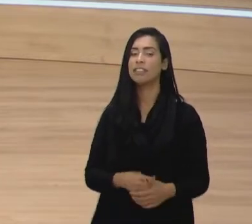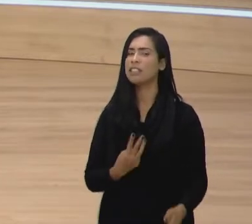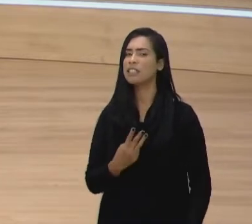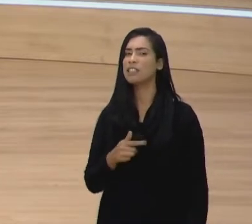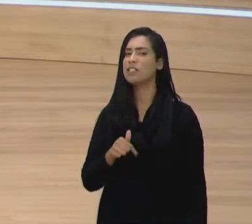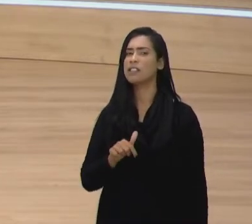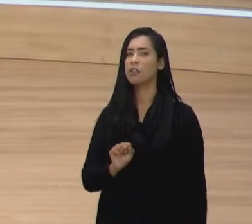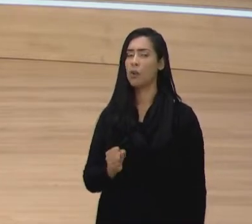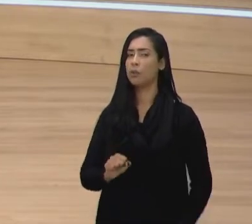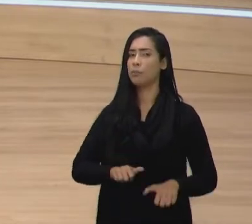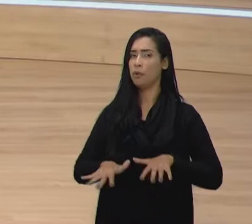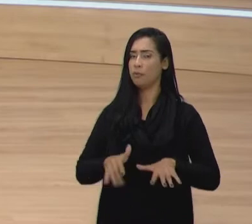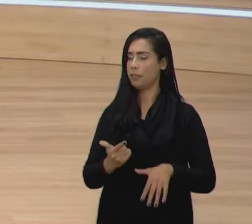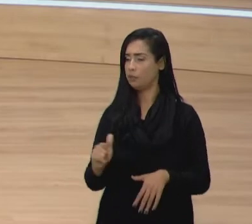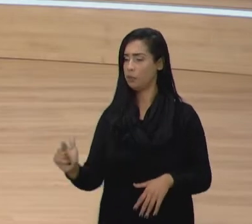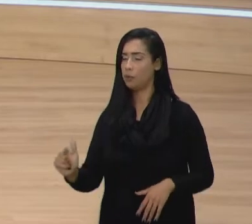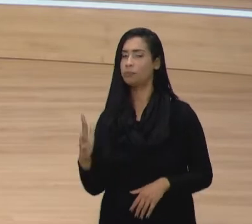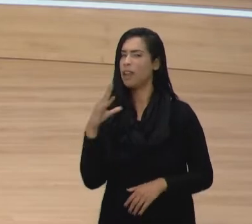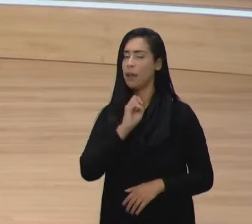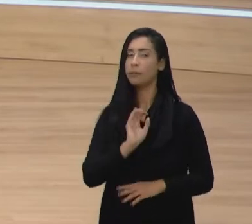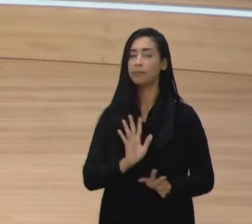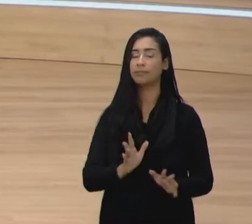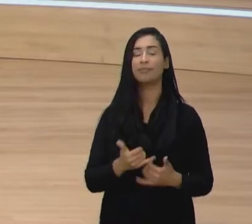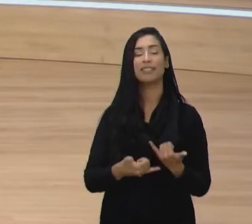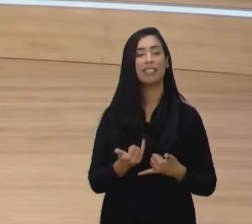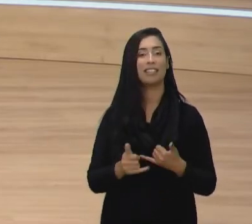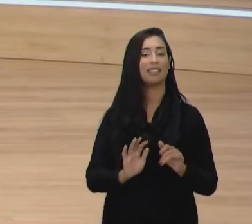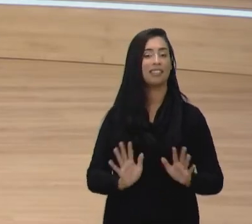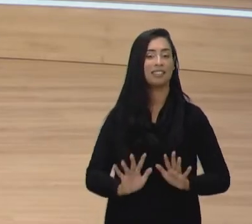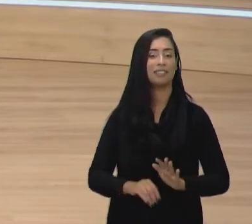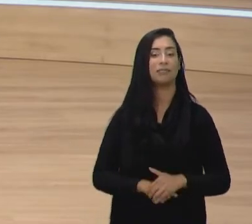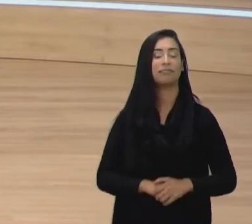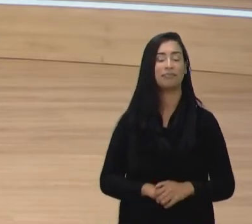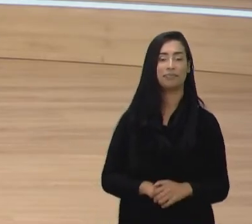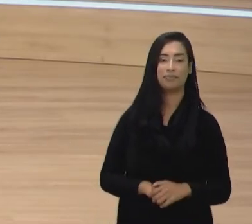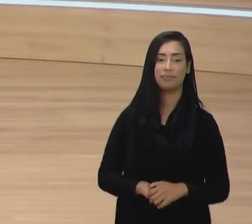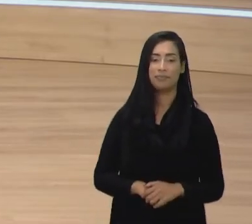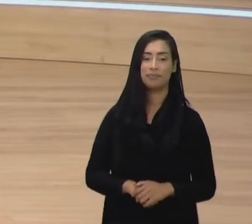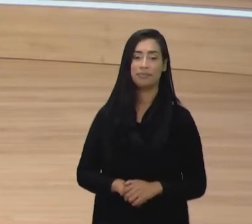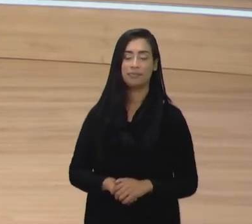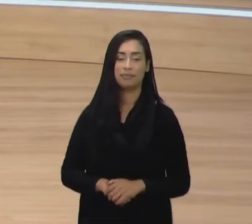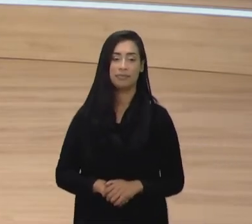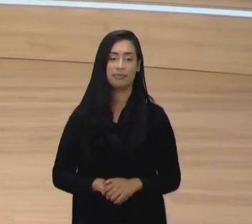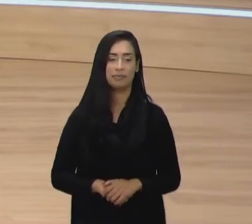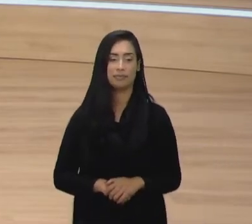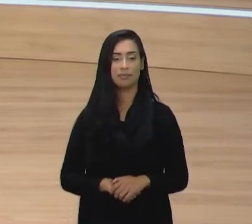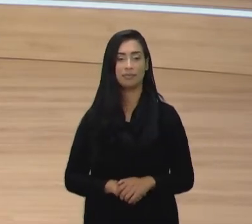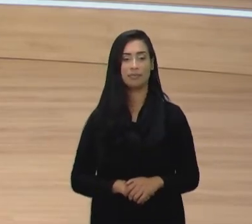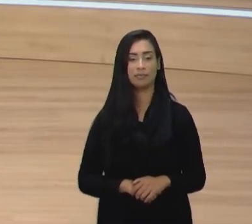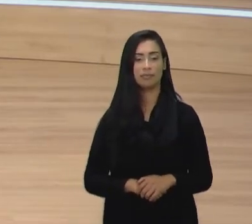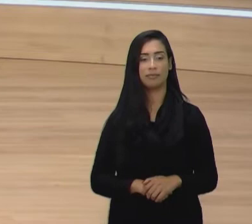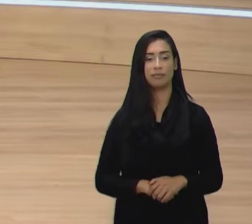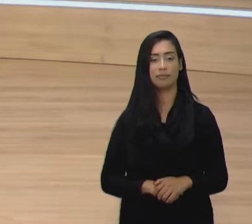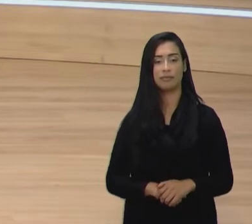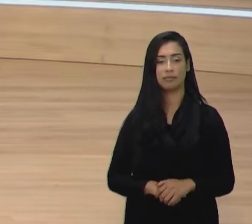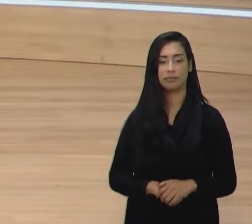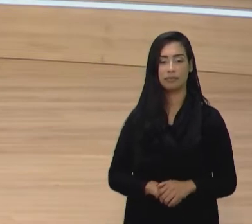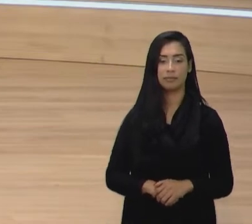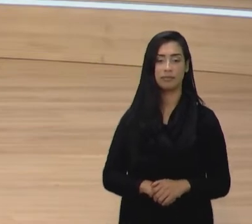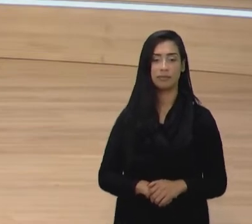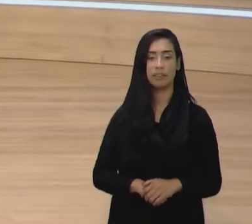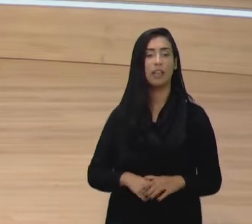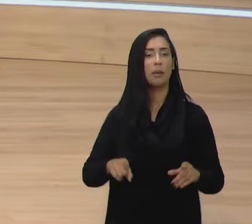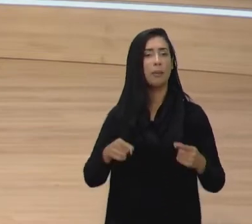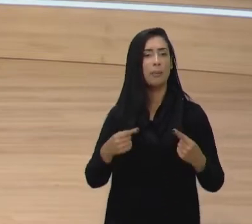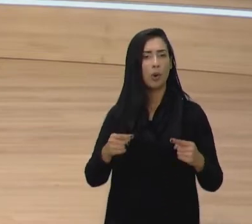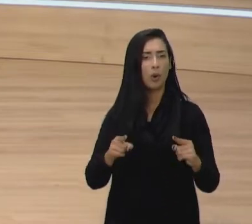a gente chega. Rapidinho. É coisa rápida. Beleza. Então vamos seguir aqui. Nós vamos fazer uma sequência de balanço. Vamos na música